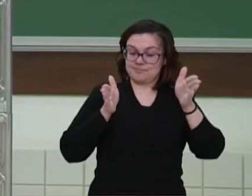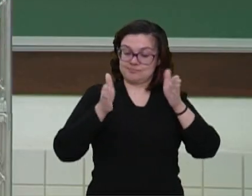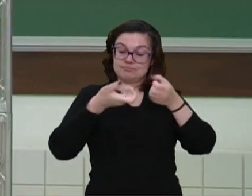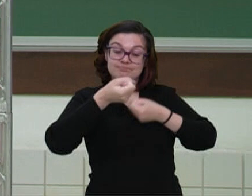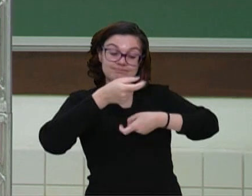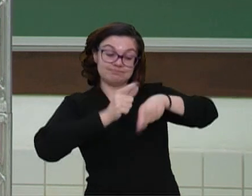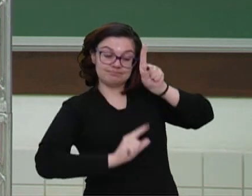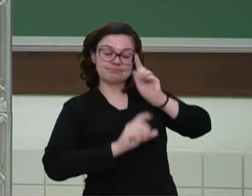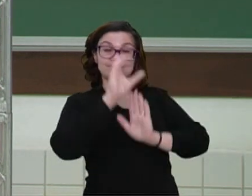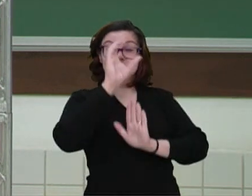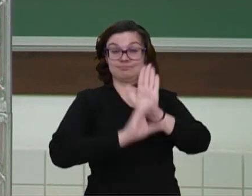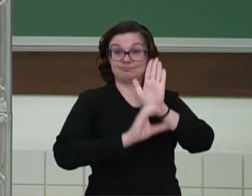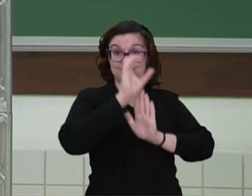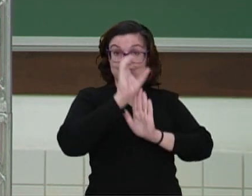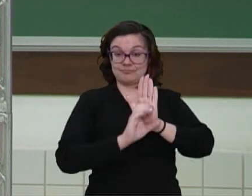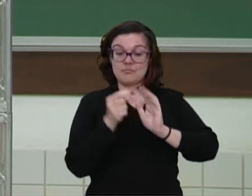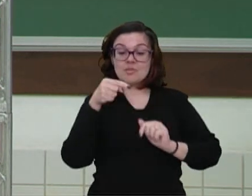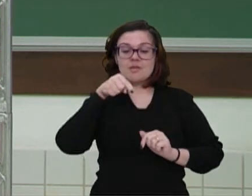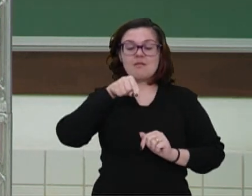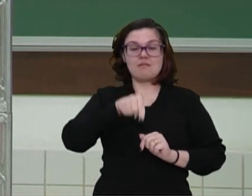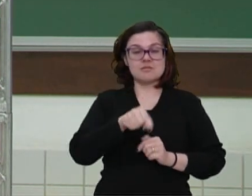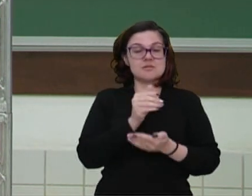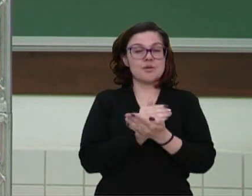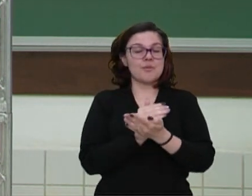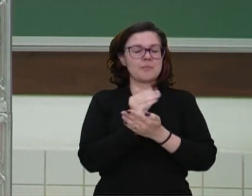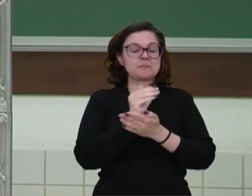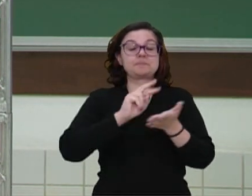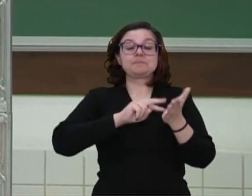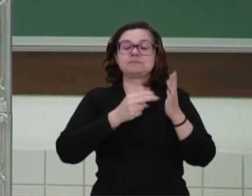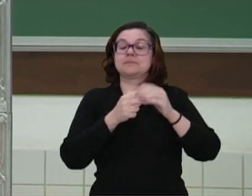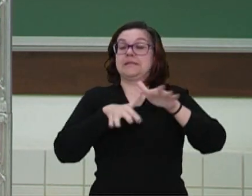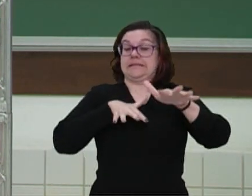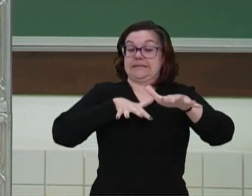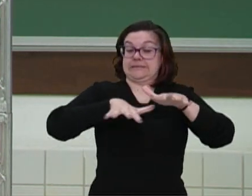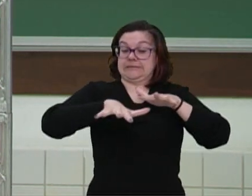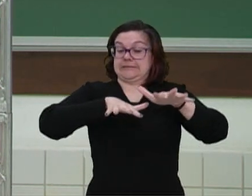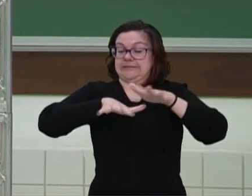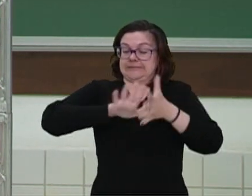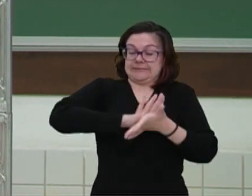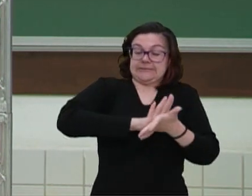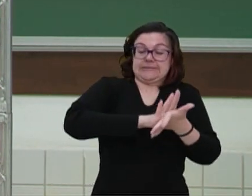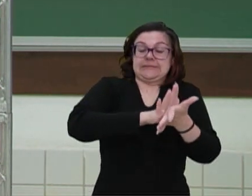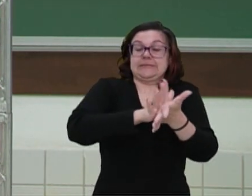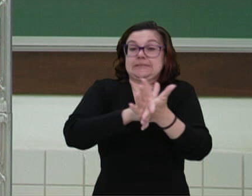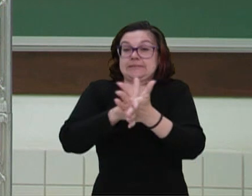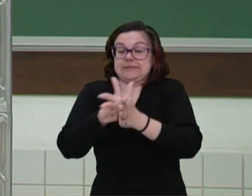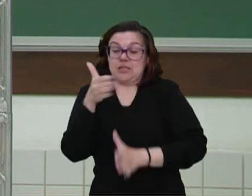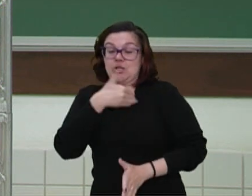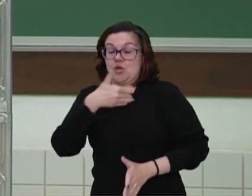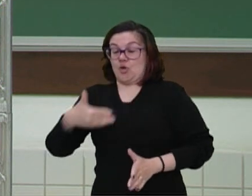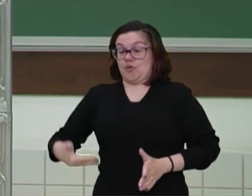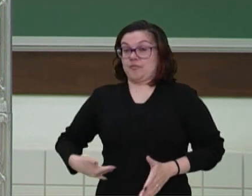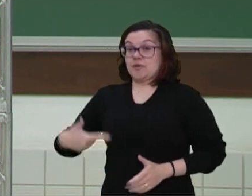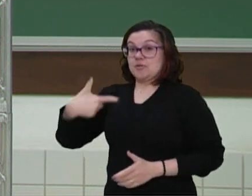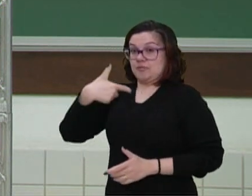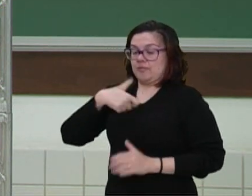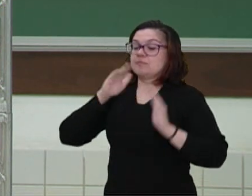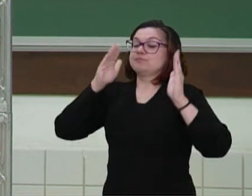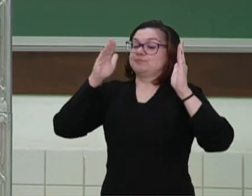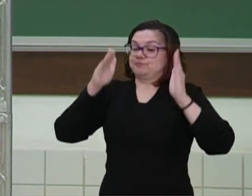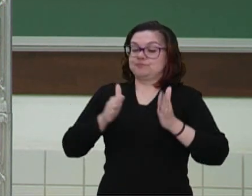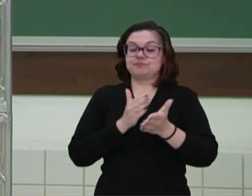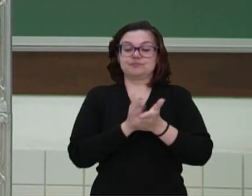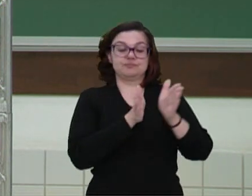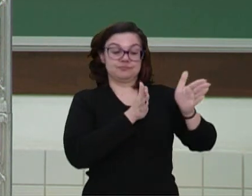Revolução Constitucionalista, ela significou um movimento bastante repressivo por parte do governo do Vargas, já durante o